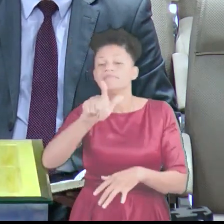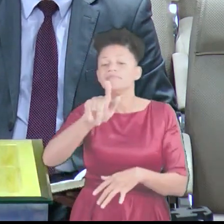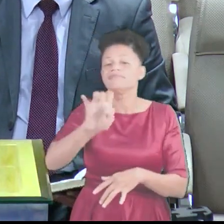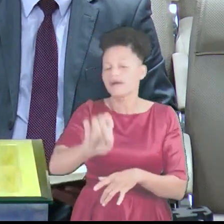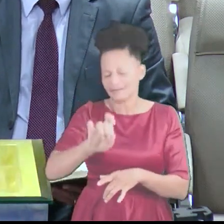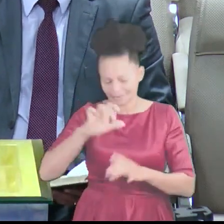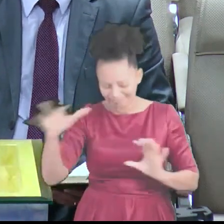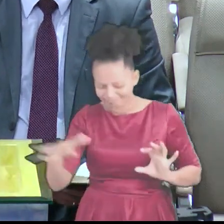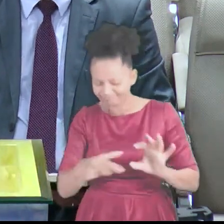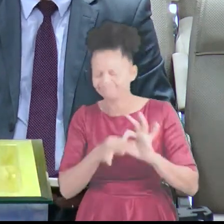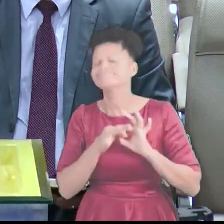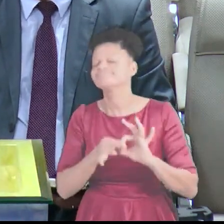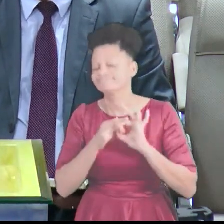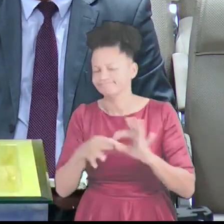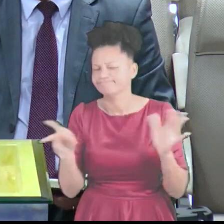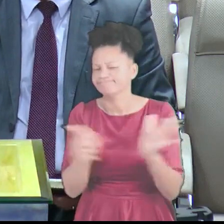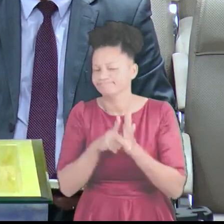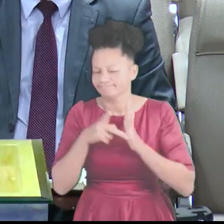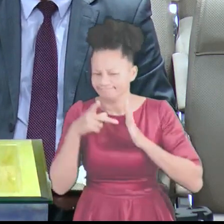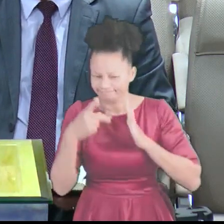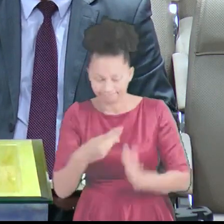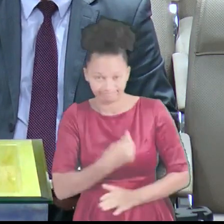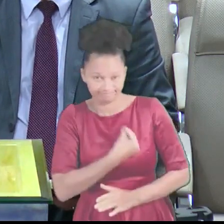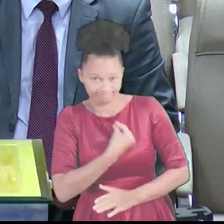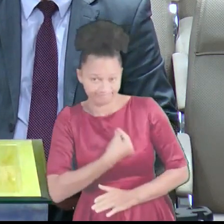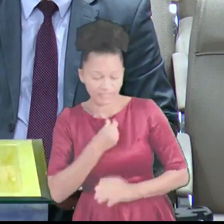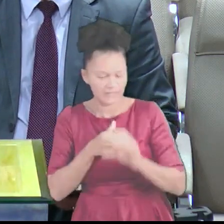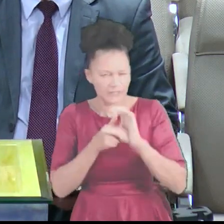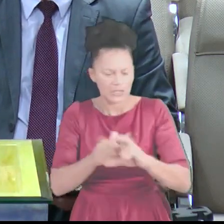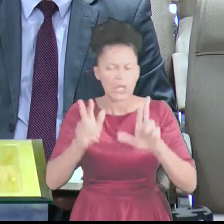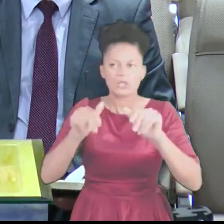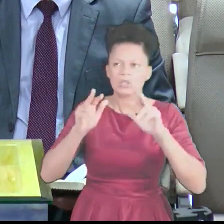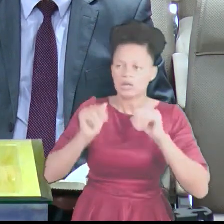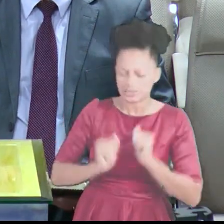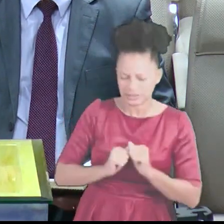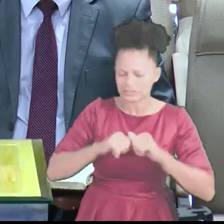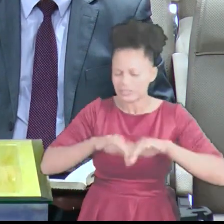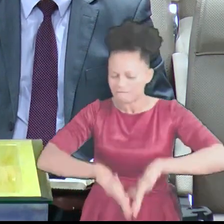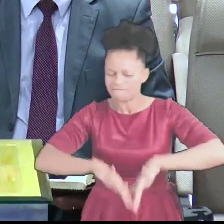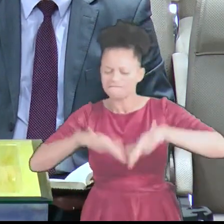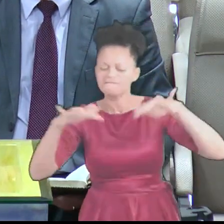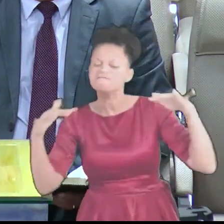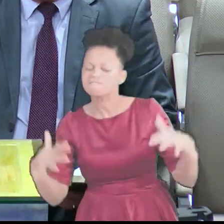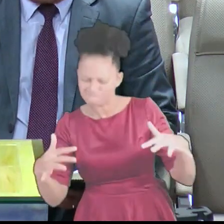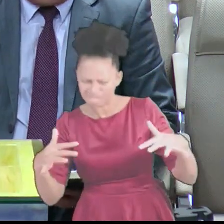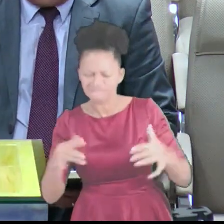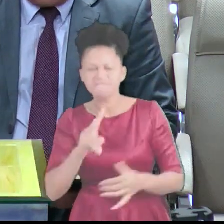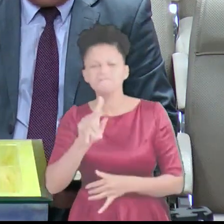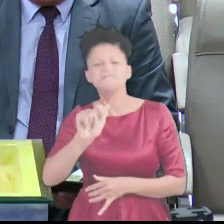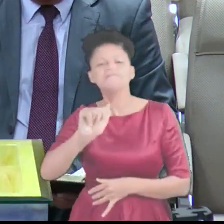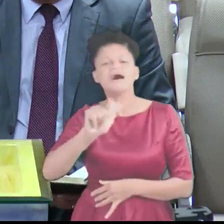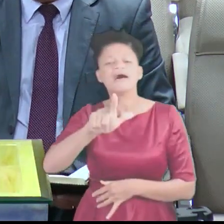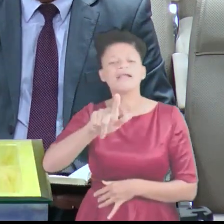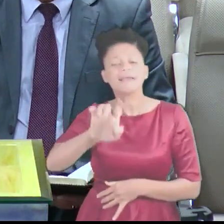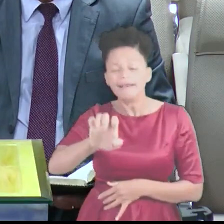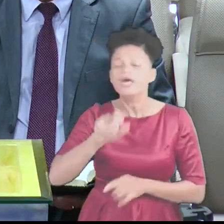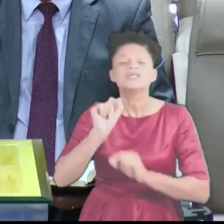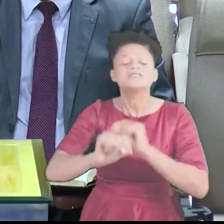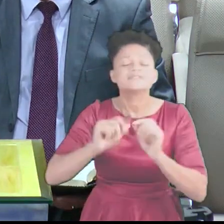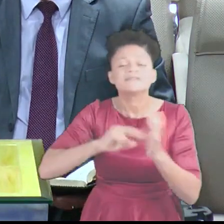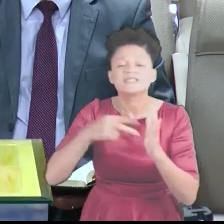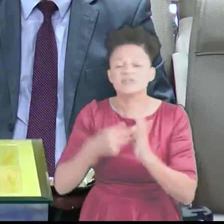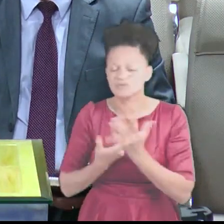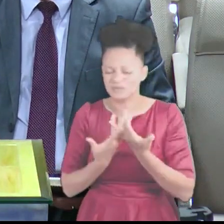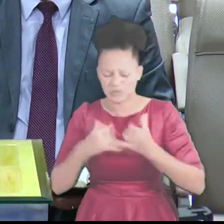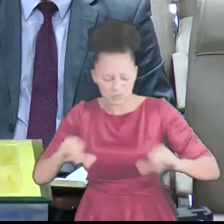vida cristã. Quem nunca enfrentou um vale? Quem nunca esteve no vale? Aleluia! e nós dois ou